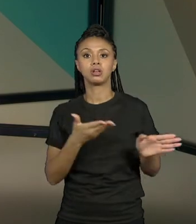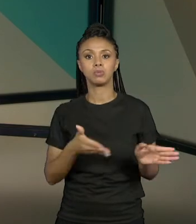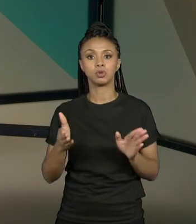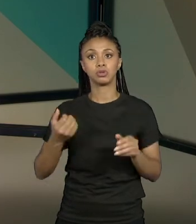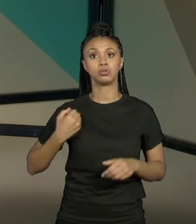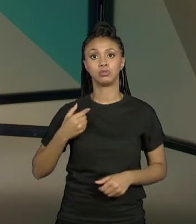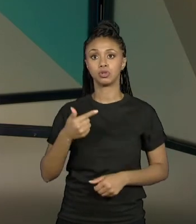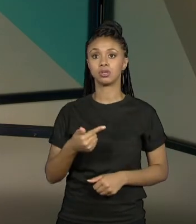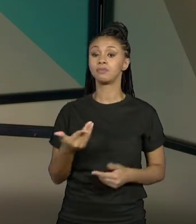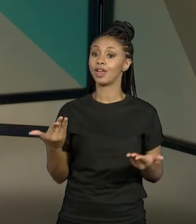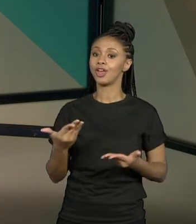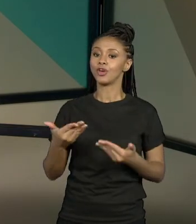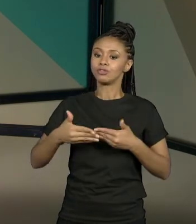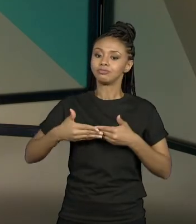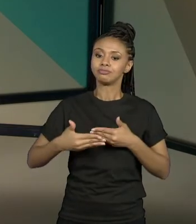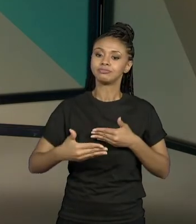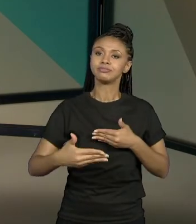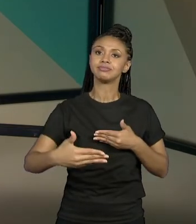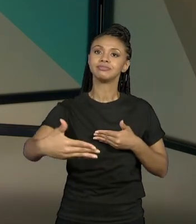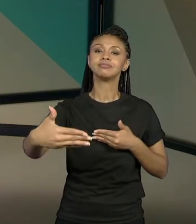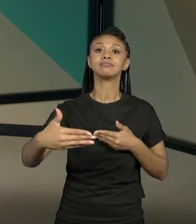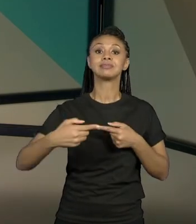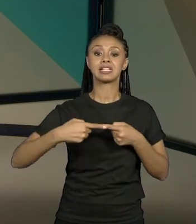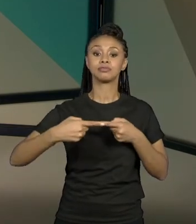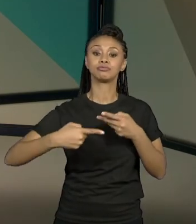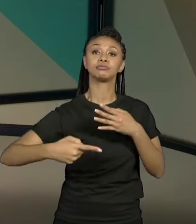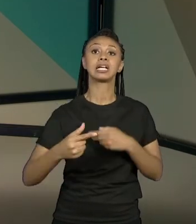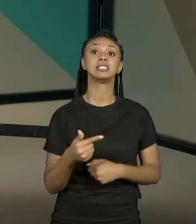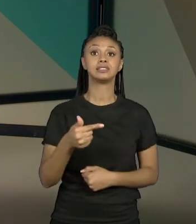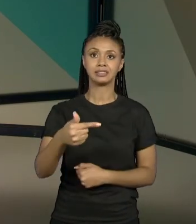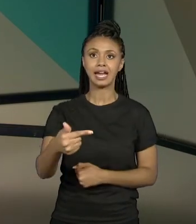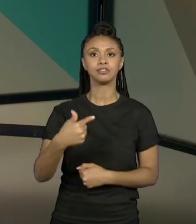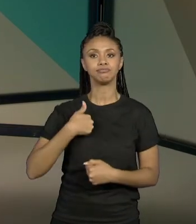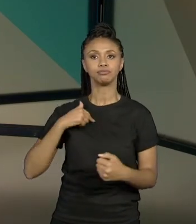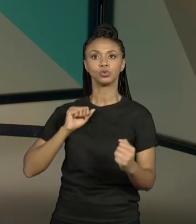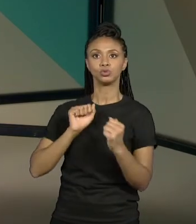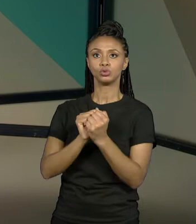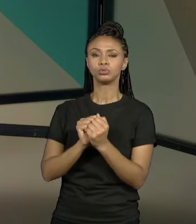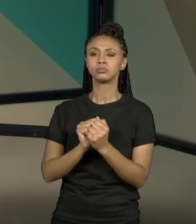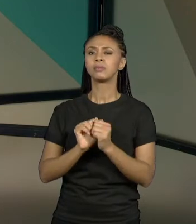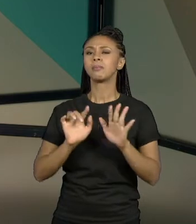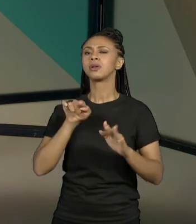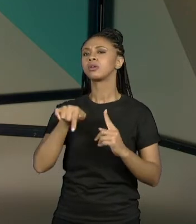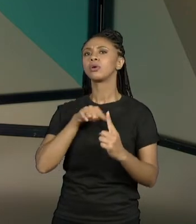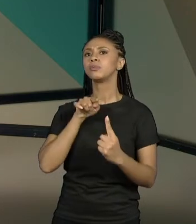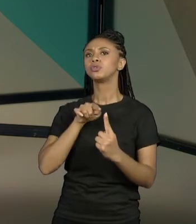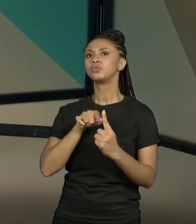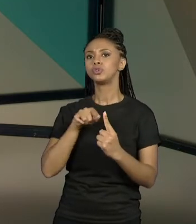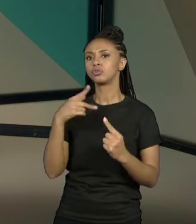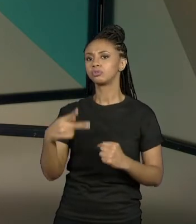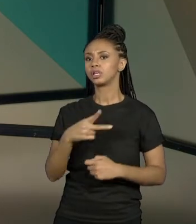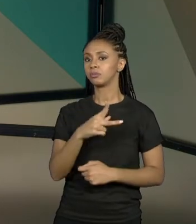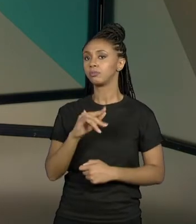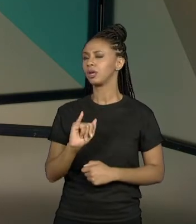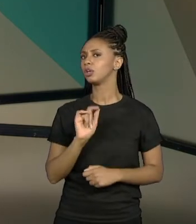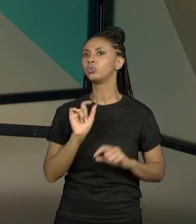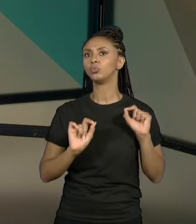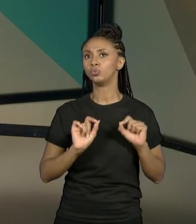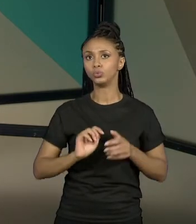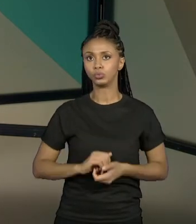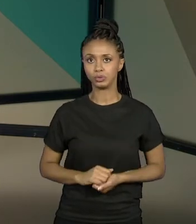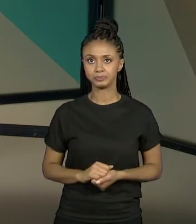e vou estar acompanhando vocês ao longo de 7 semanas. A ideia dessa disciplina, como todo projeto integrador, é que você